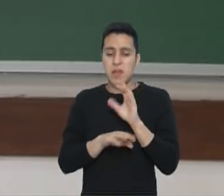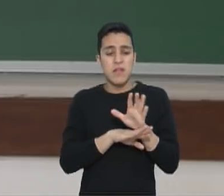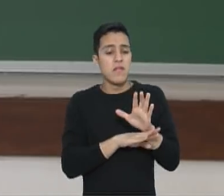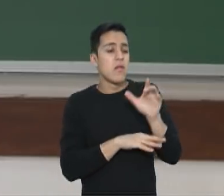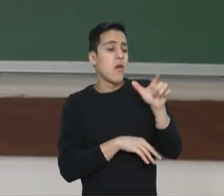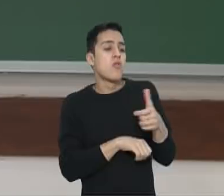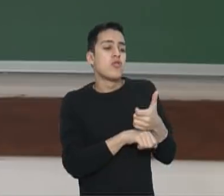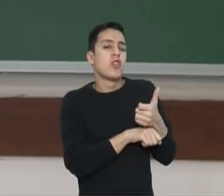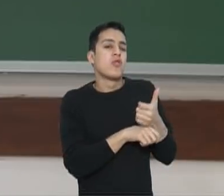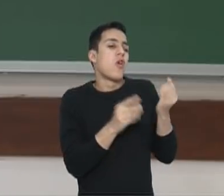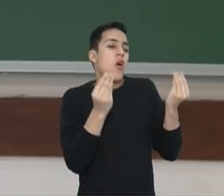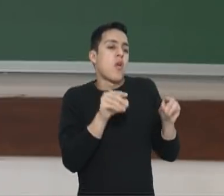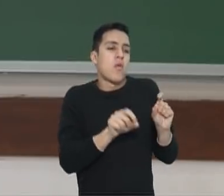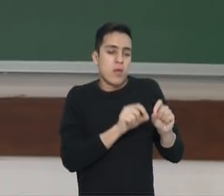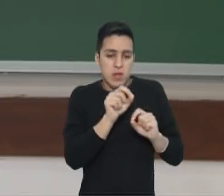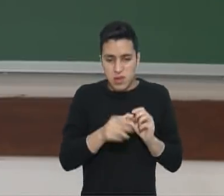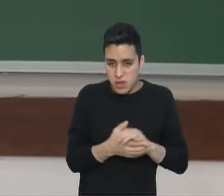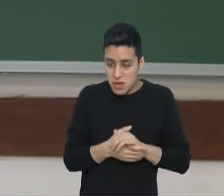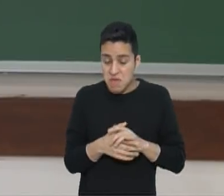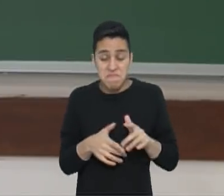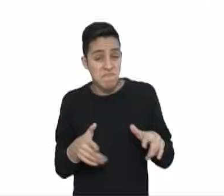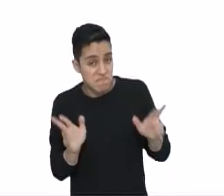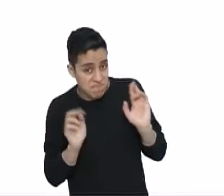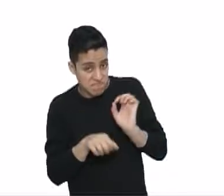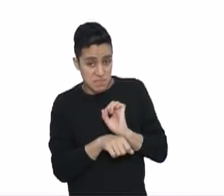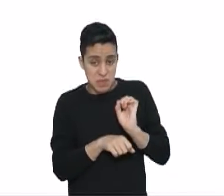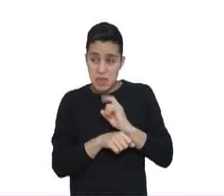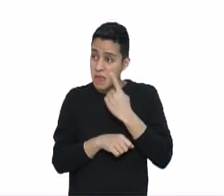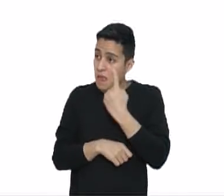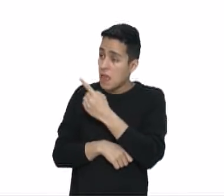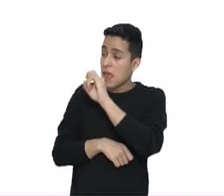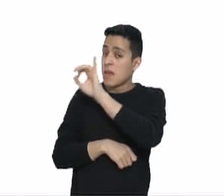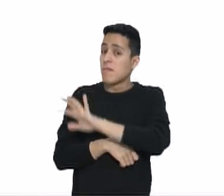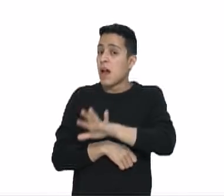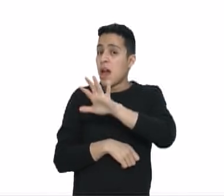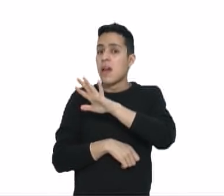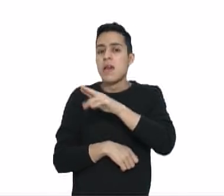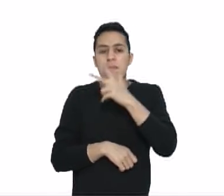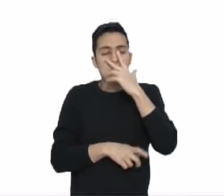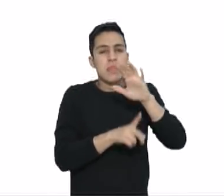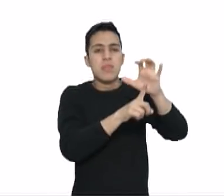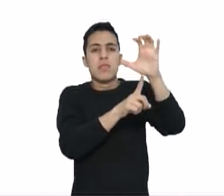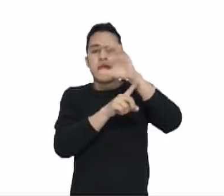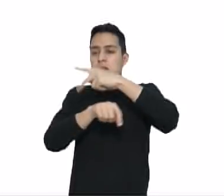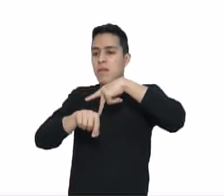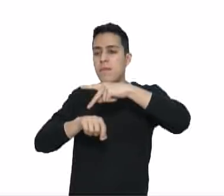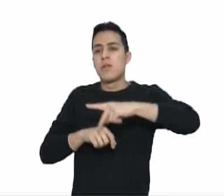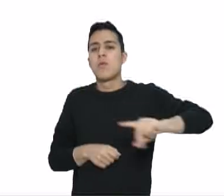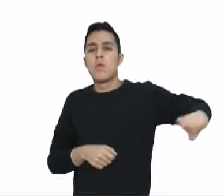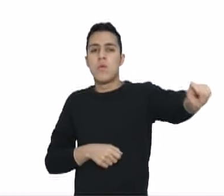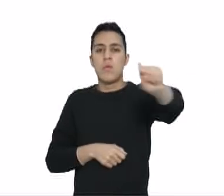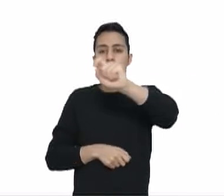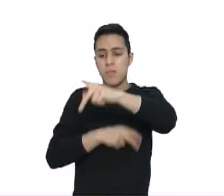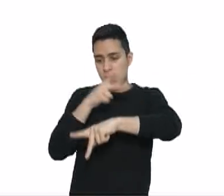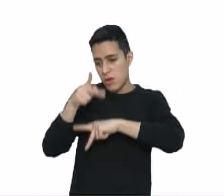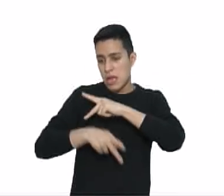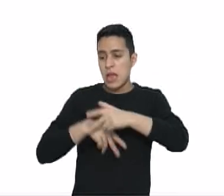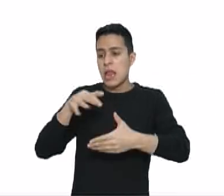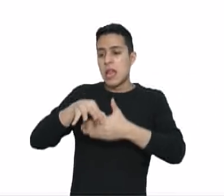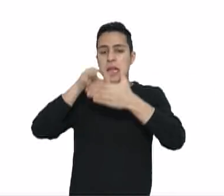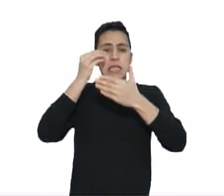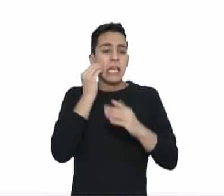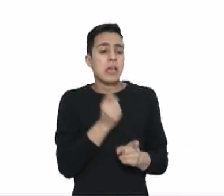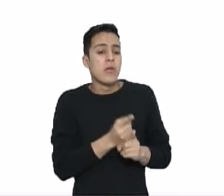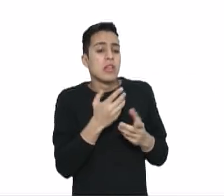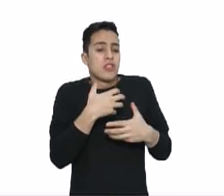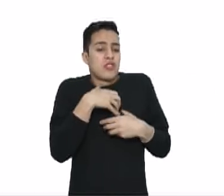coloca o seguinte: espera-se que as imagens desse filme inspirem as nações da Terra, seus povos e líderes a encontrar os